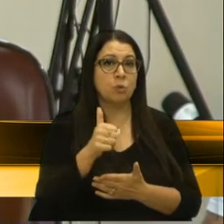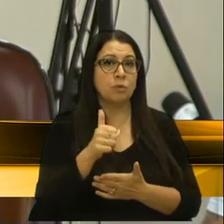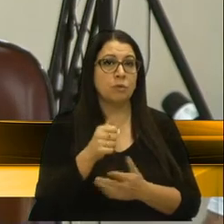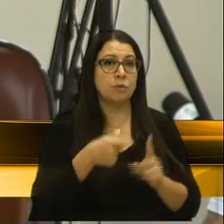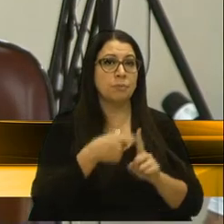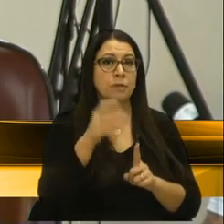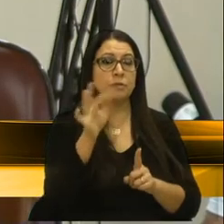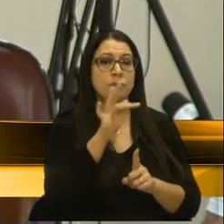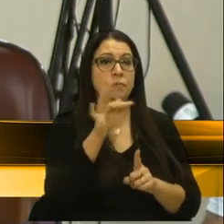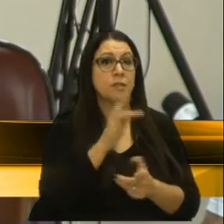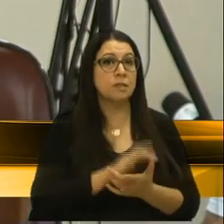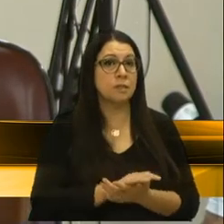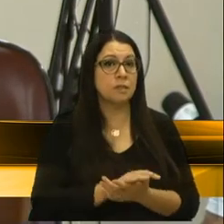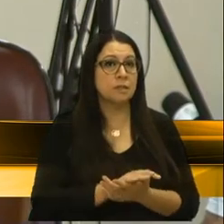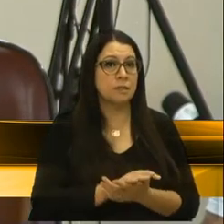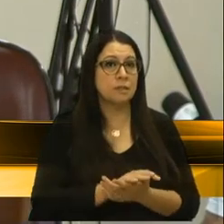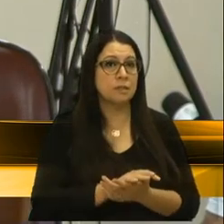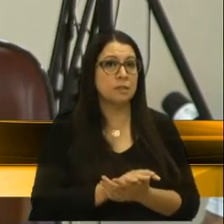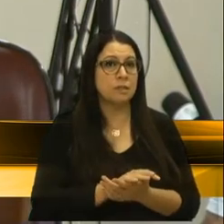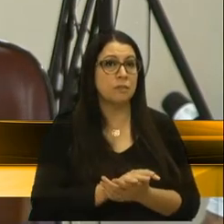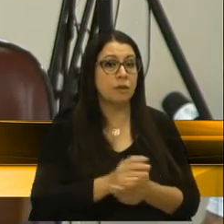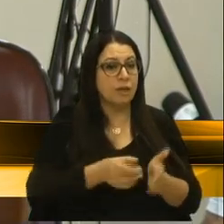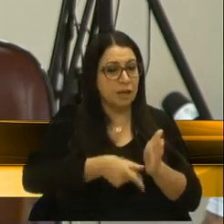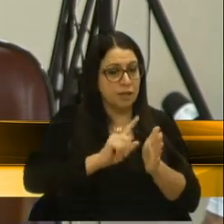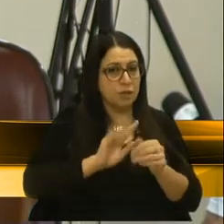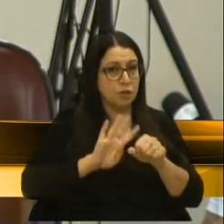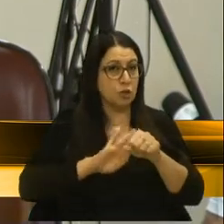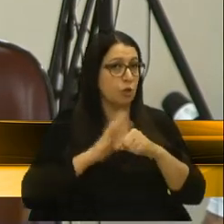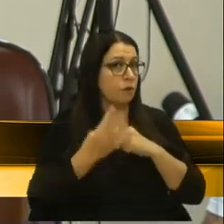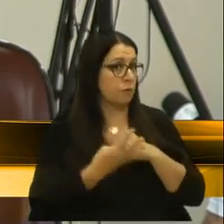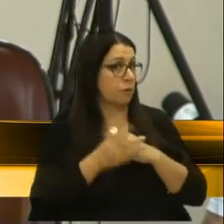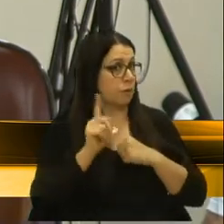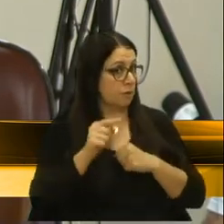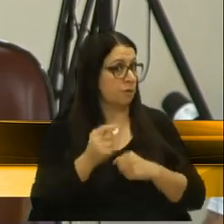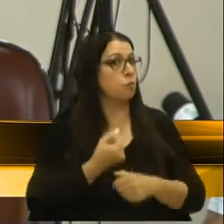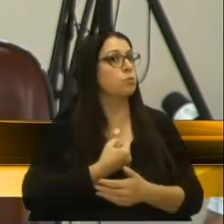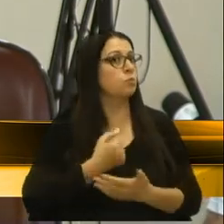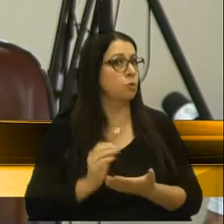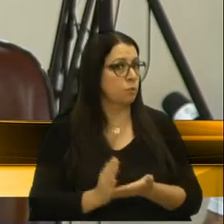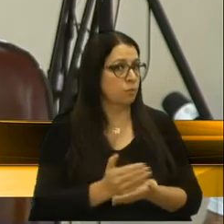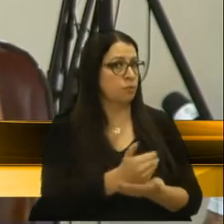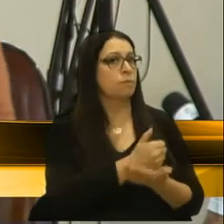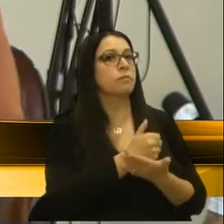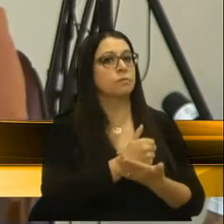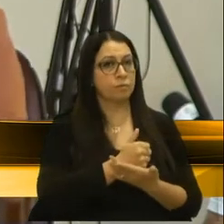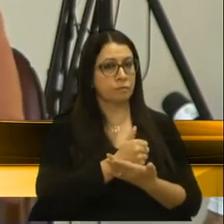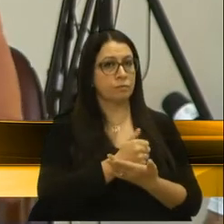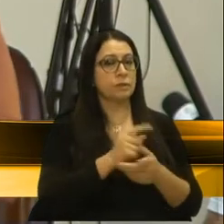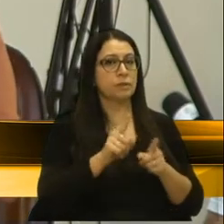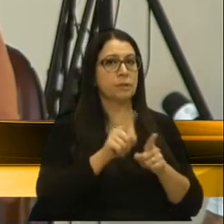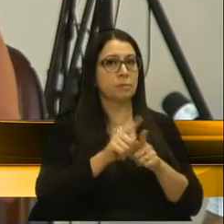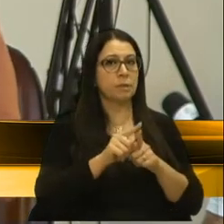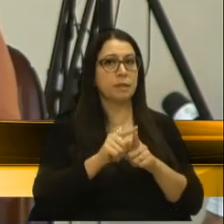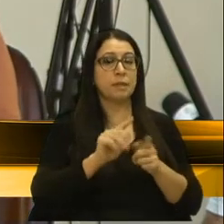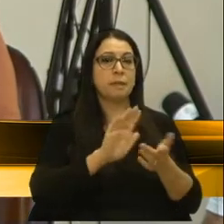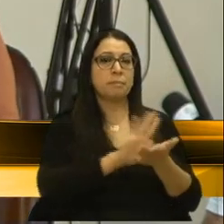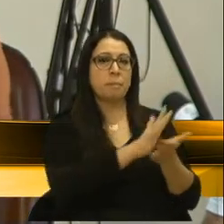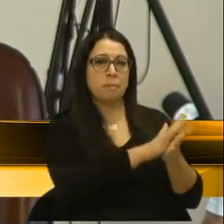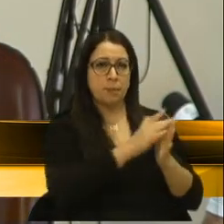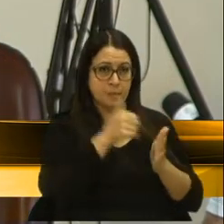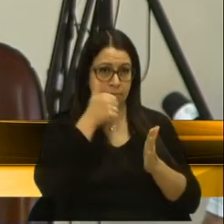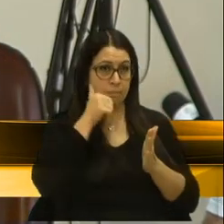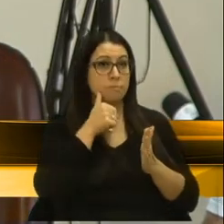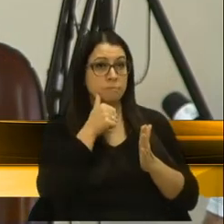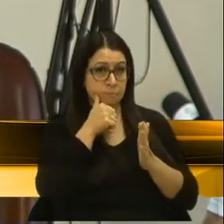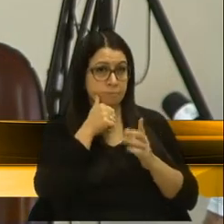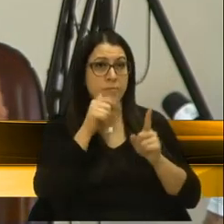fevereiro. Foi anterior ao coronavírus. Então, esse é um dado. A própria questão dos feminicídios,